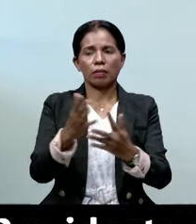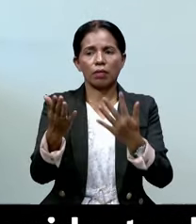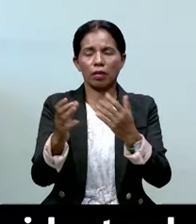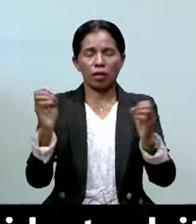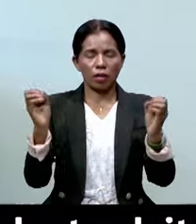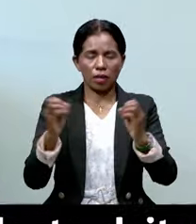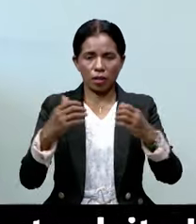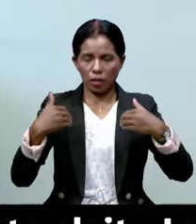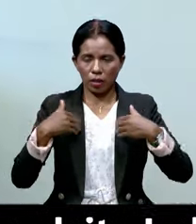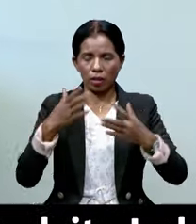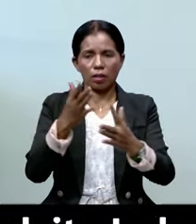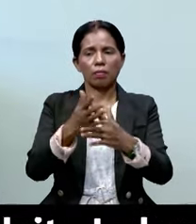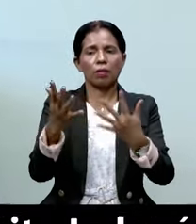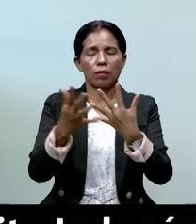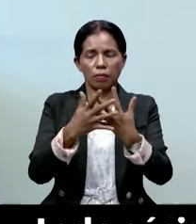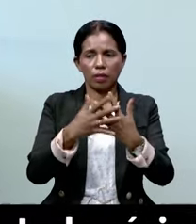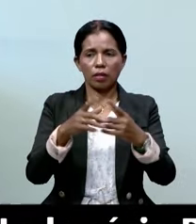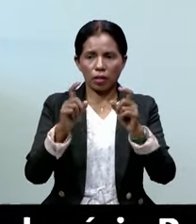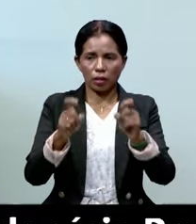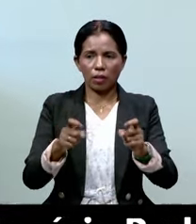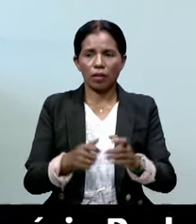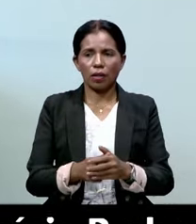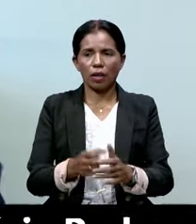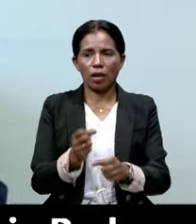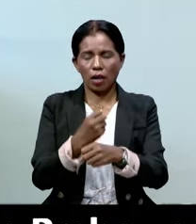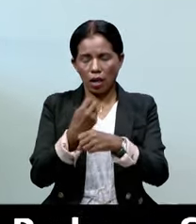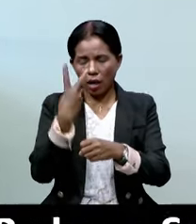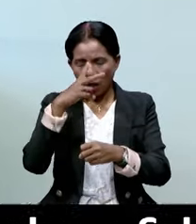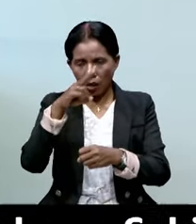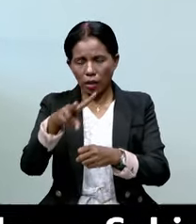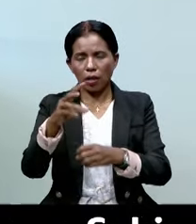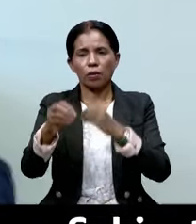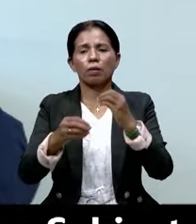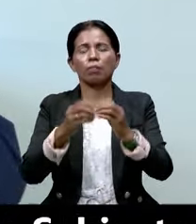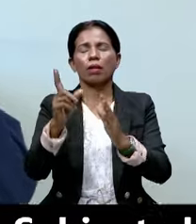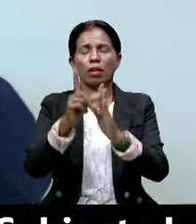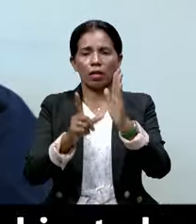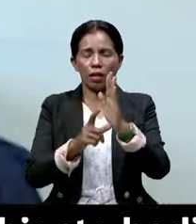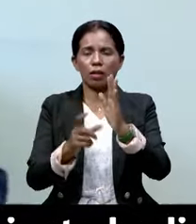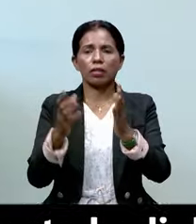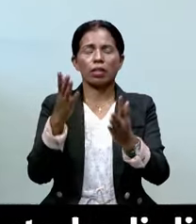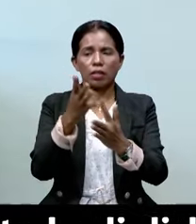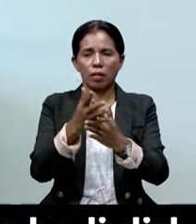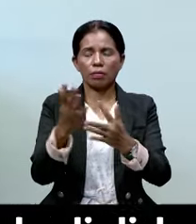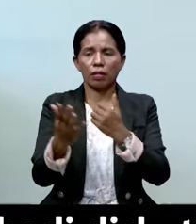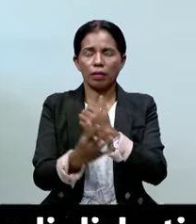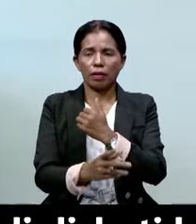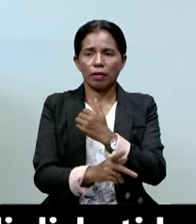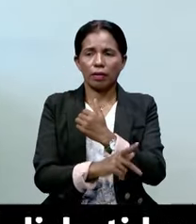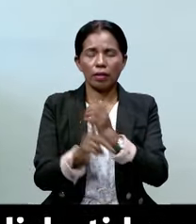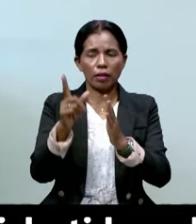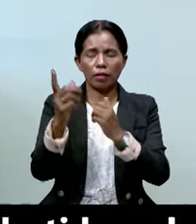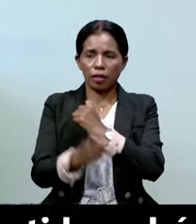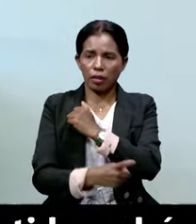tem que halo be Ita ni sara halo revisão ba código penal kata comitente sira